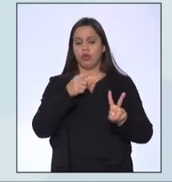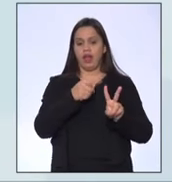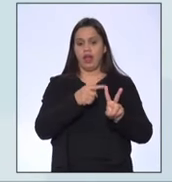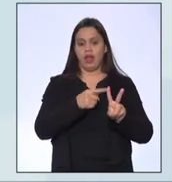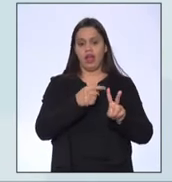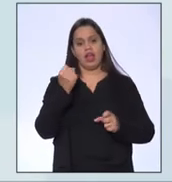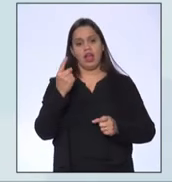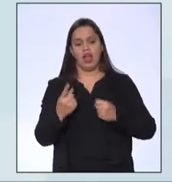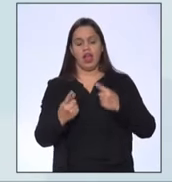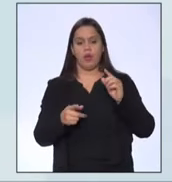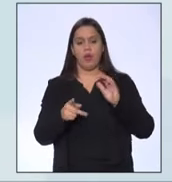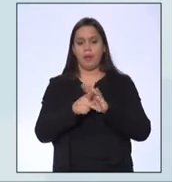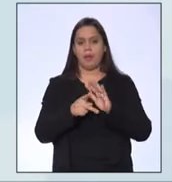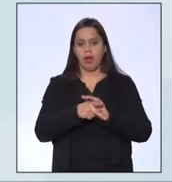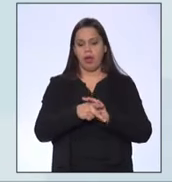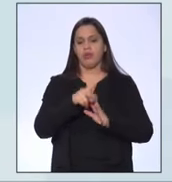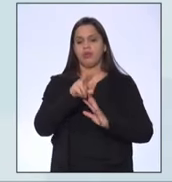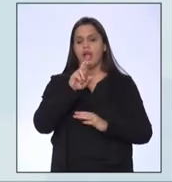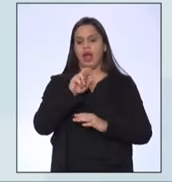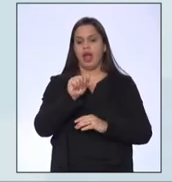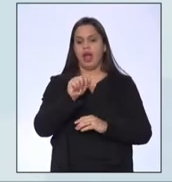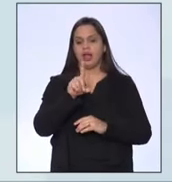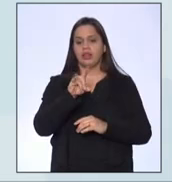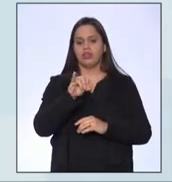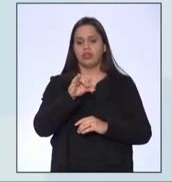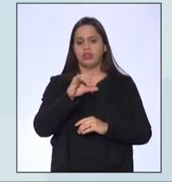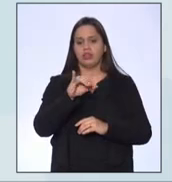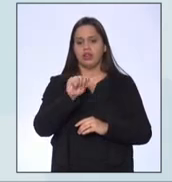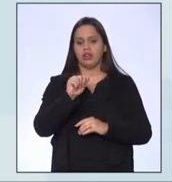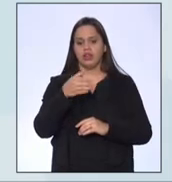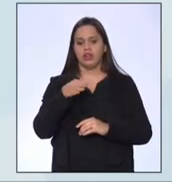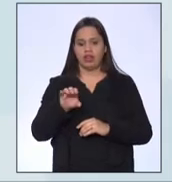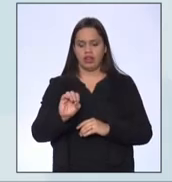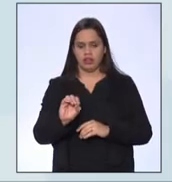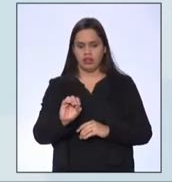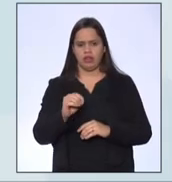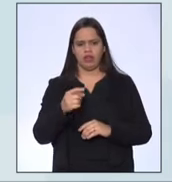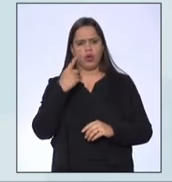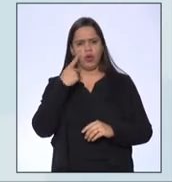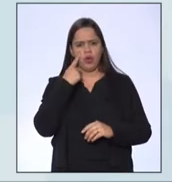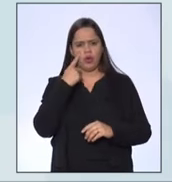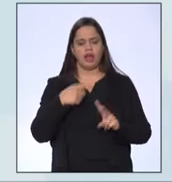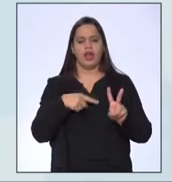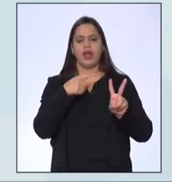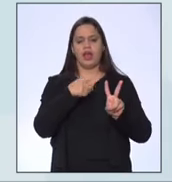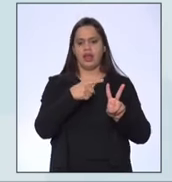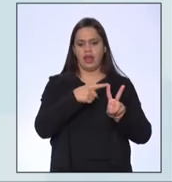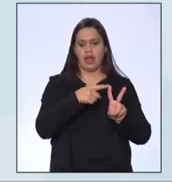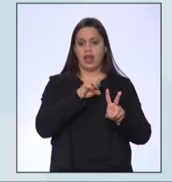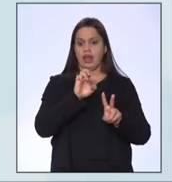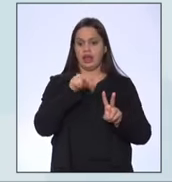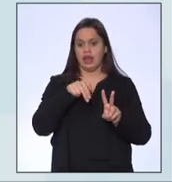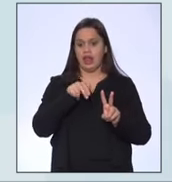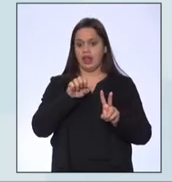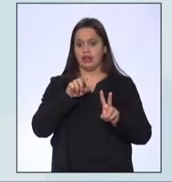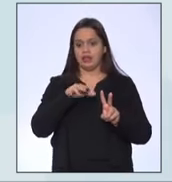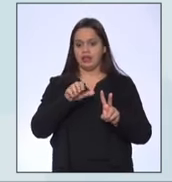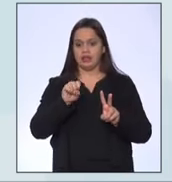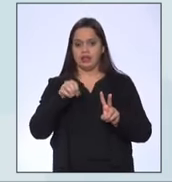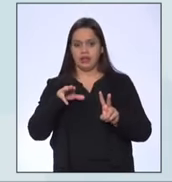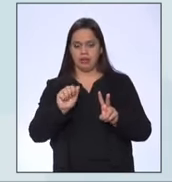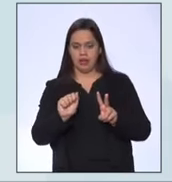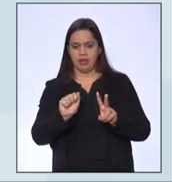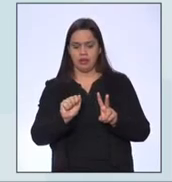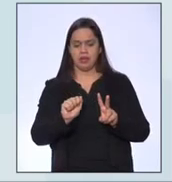algumas propriedades de radiciação. Ali eu coloquei raiz enésima de A, que é igual a B. É assim que se lê, tá bom?